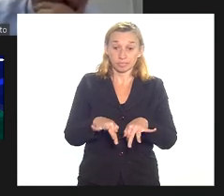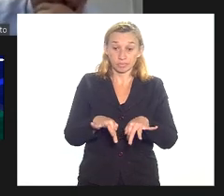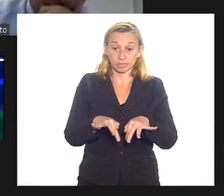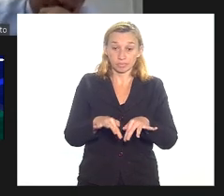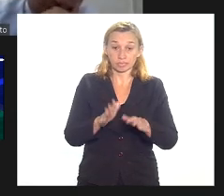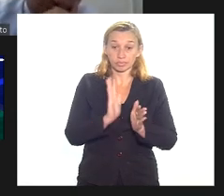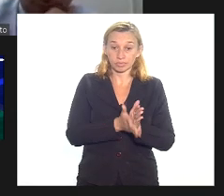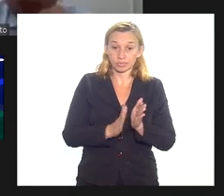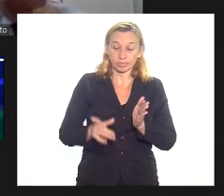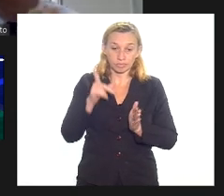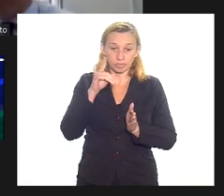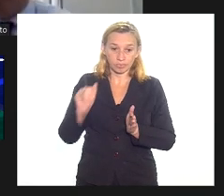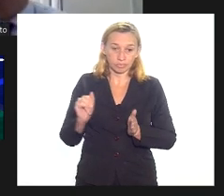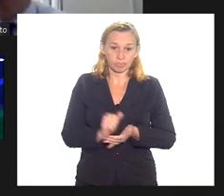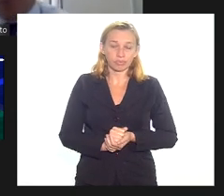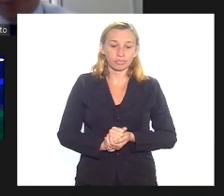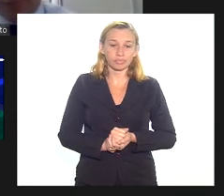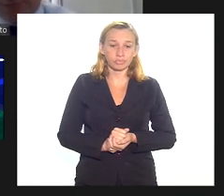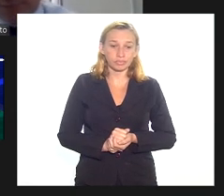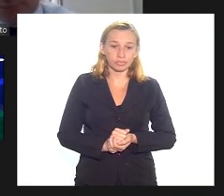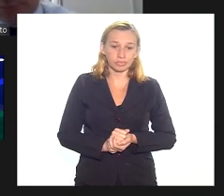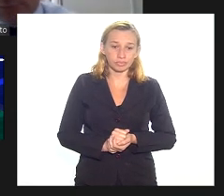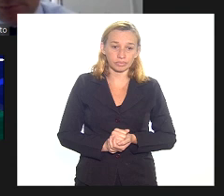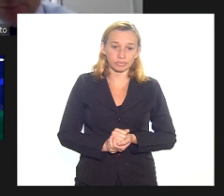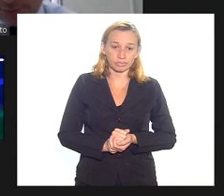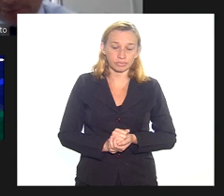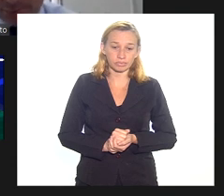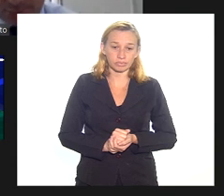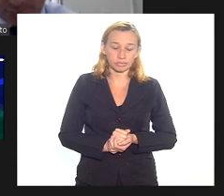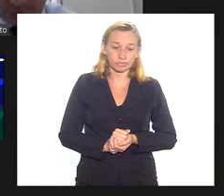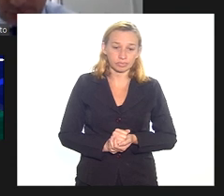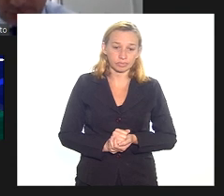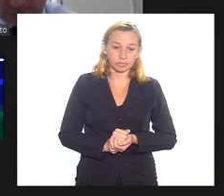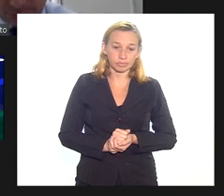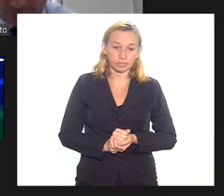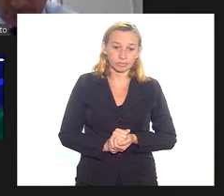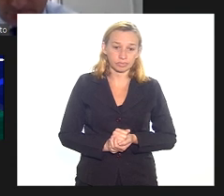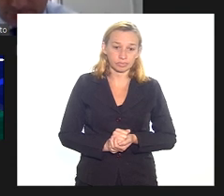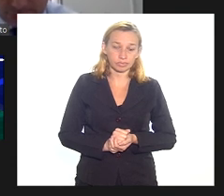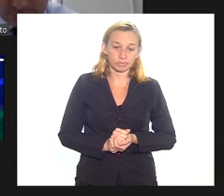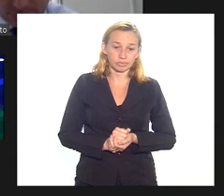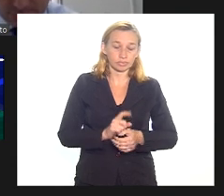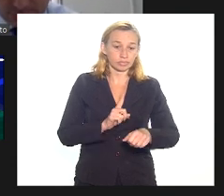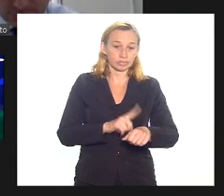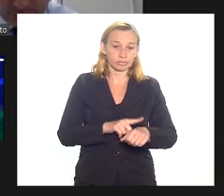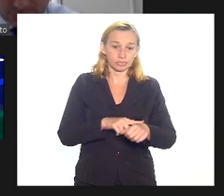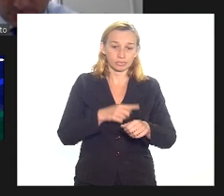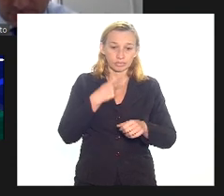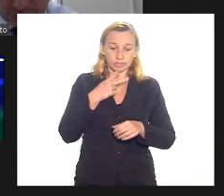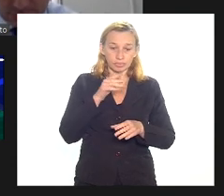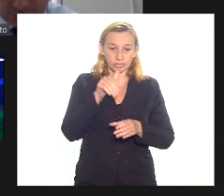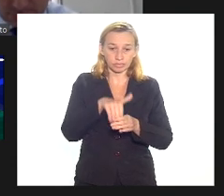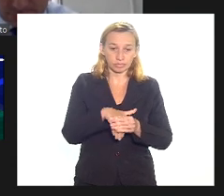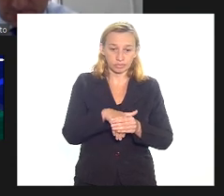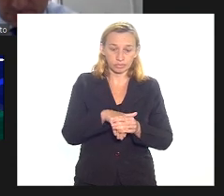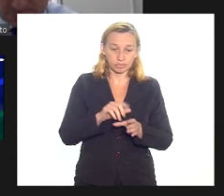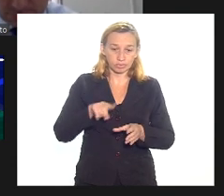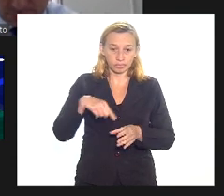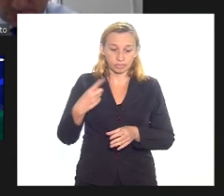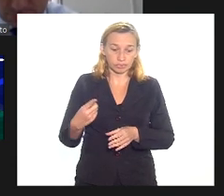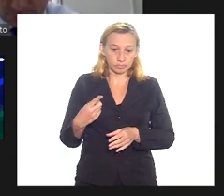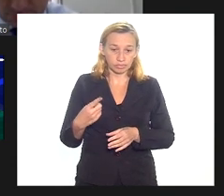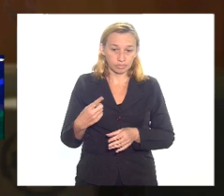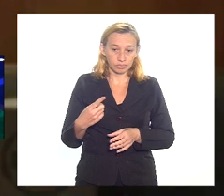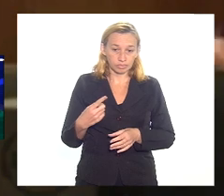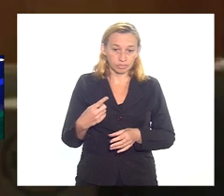a ordem do dia. Senhor presidente, ainda estava na declaração de voto. Seria depois do MINC. Vossa Excelência,